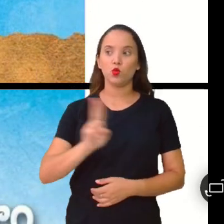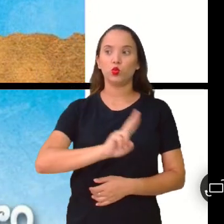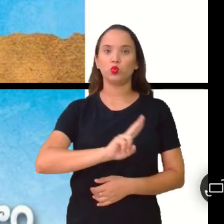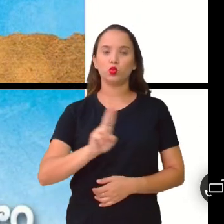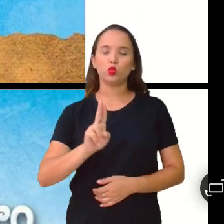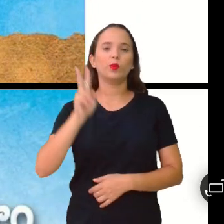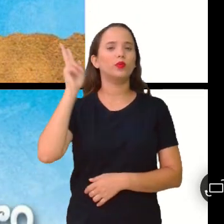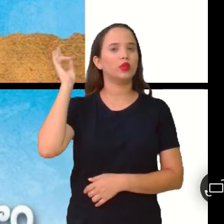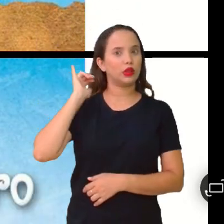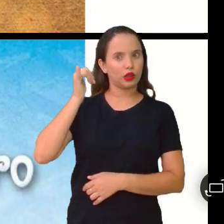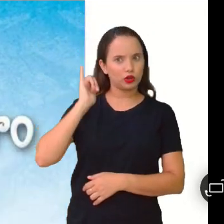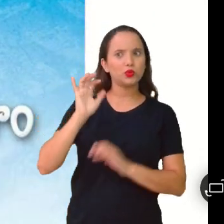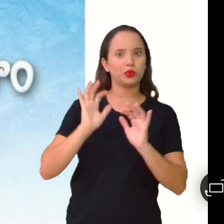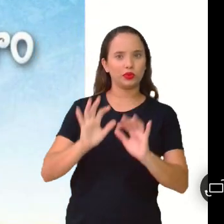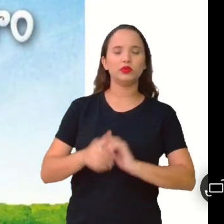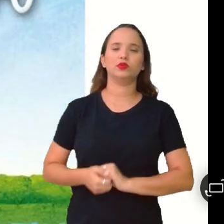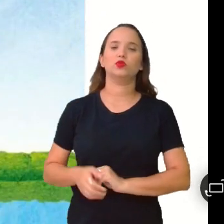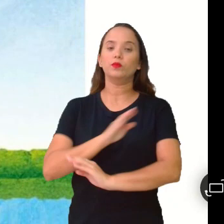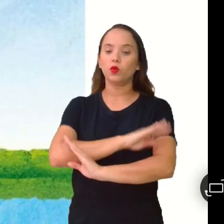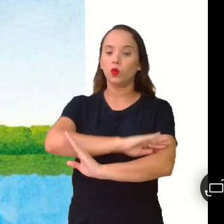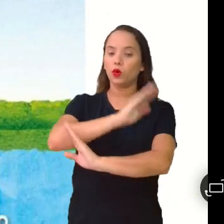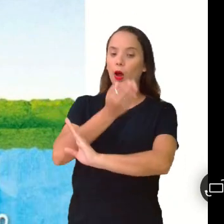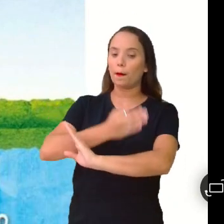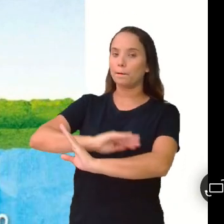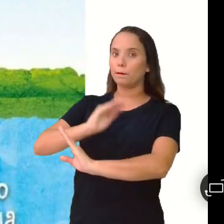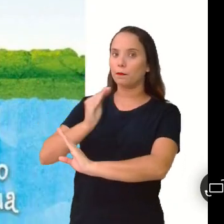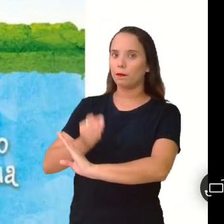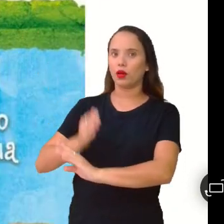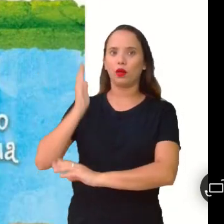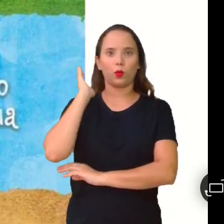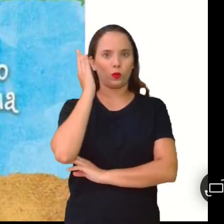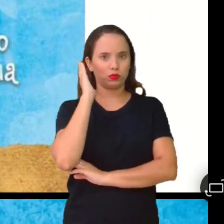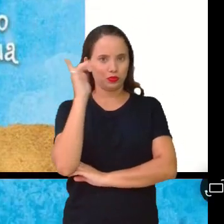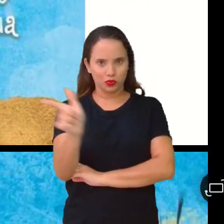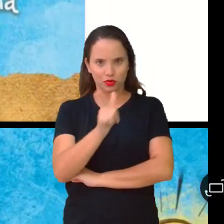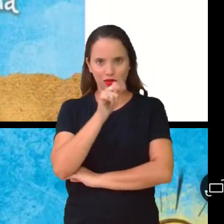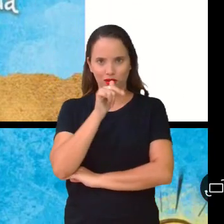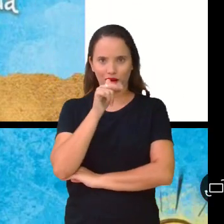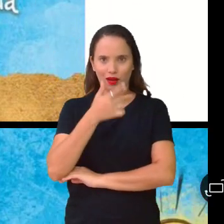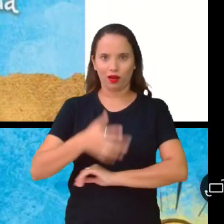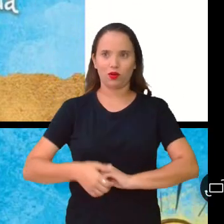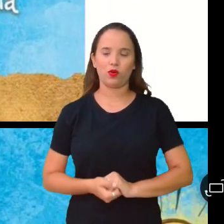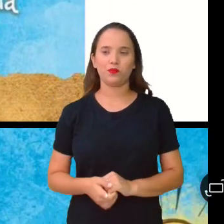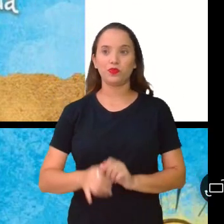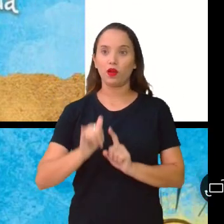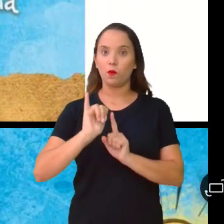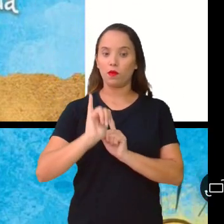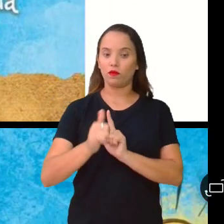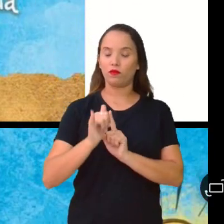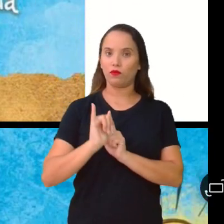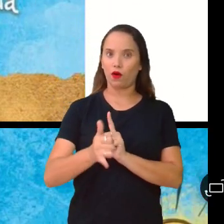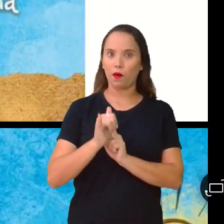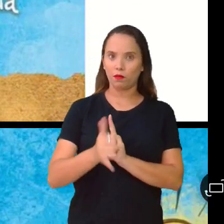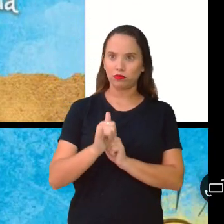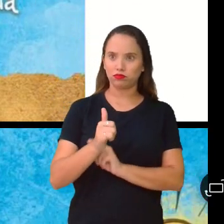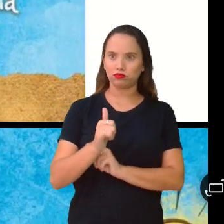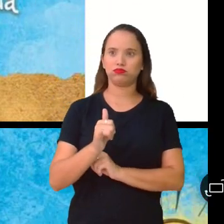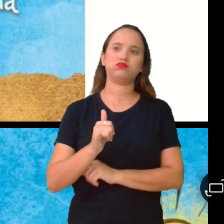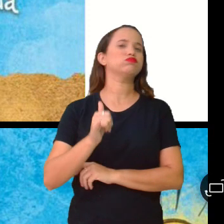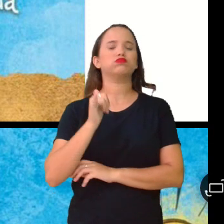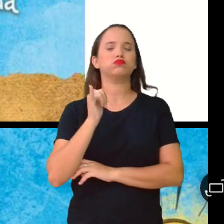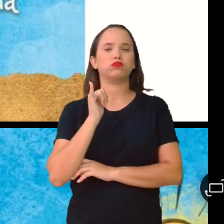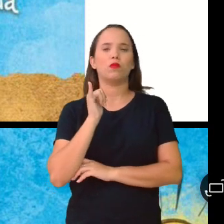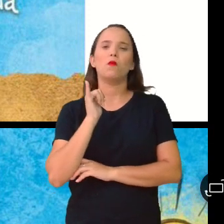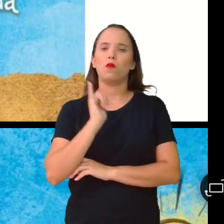é exatamente essa. O camelo, o burro e a água. Tá certo? Uma fábula visual sobre